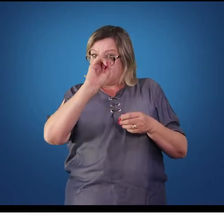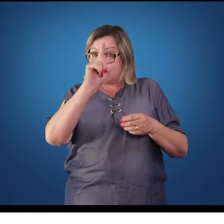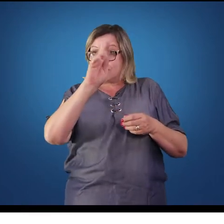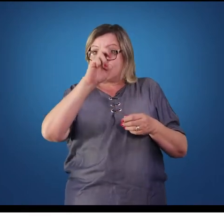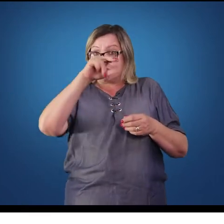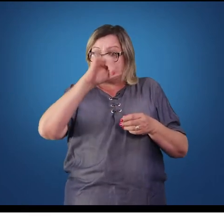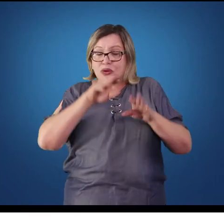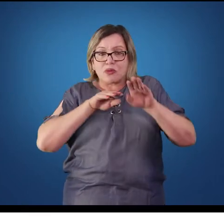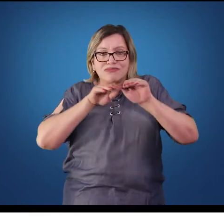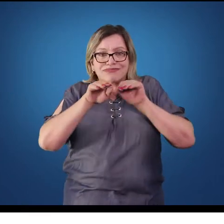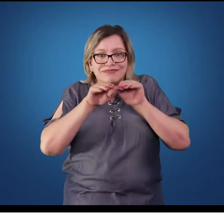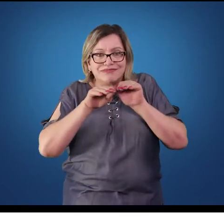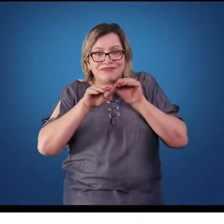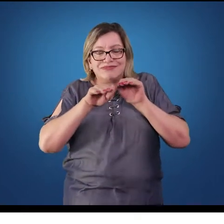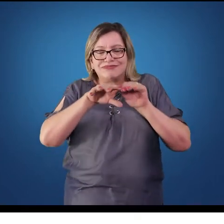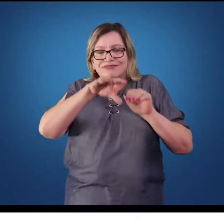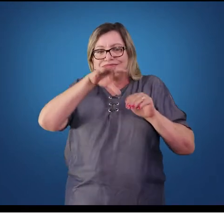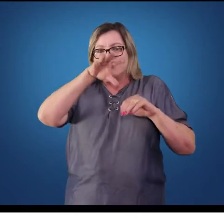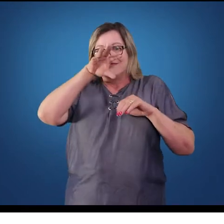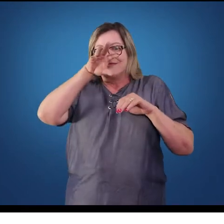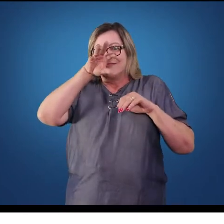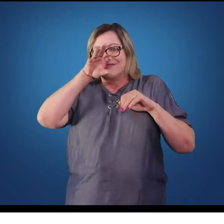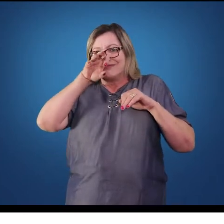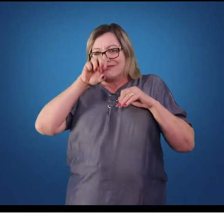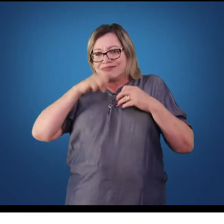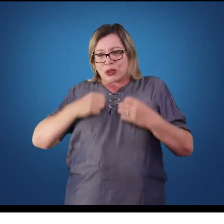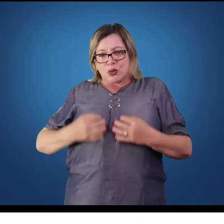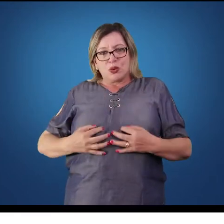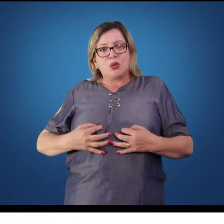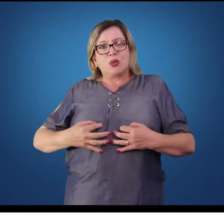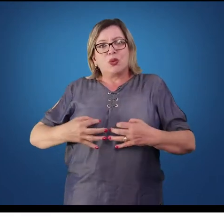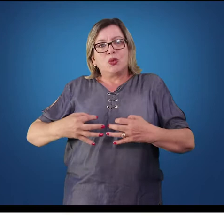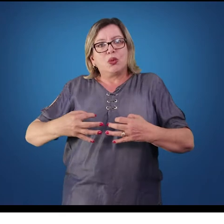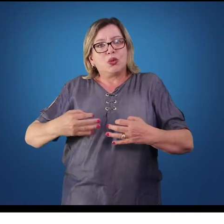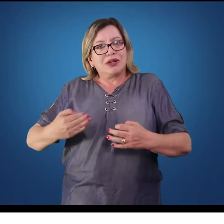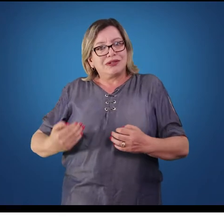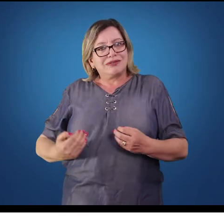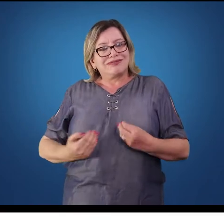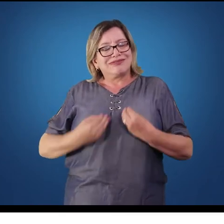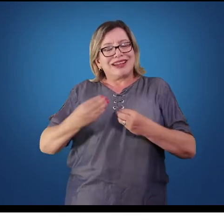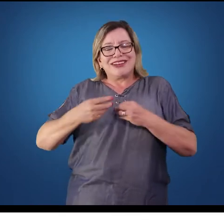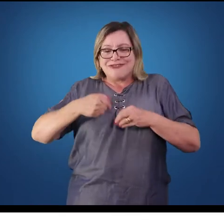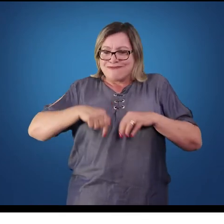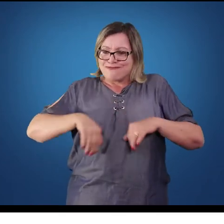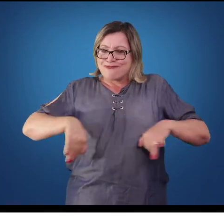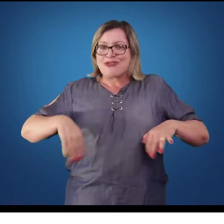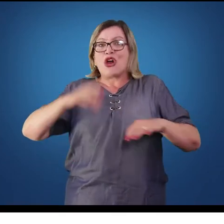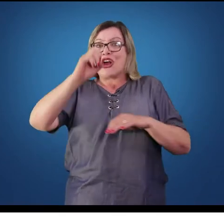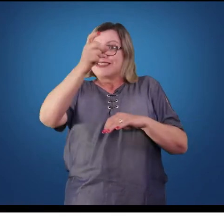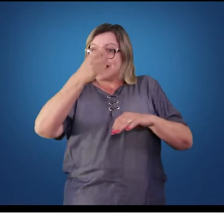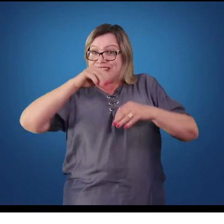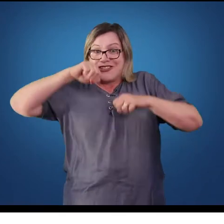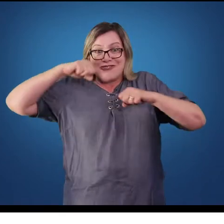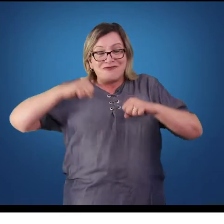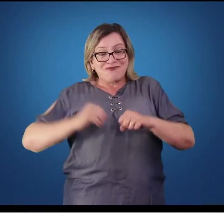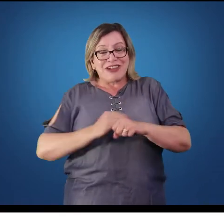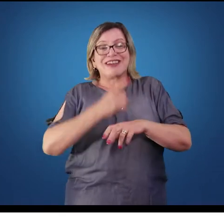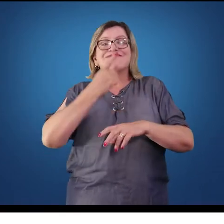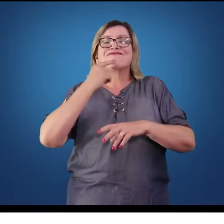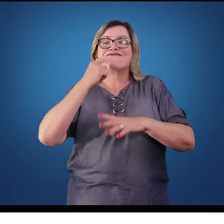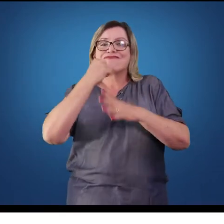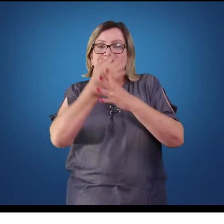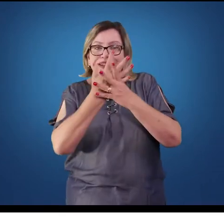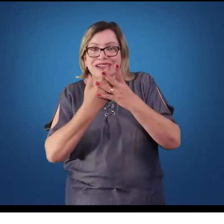da região respiratória ou pulmonar dos alvéolos para a corrente sanguínea. Esse sangue, então, vai